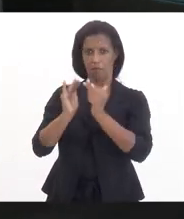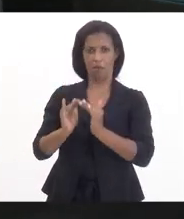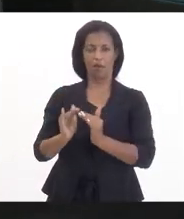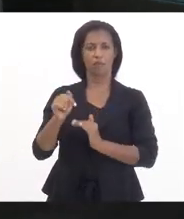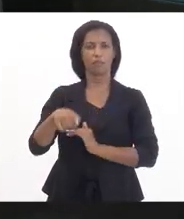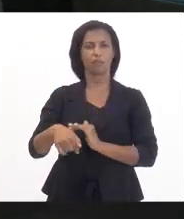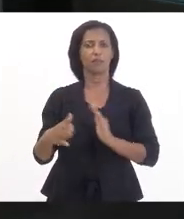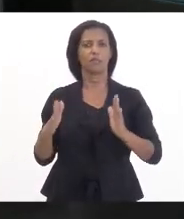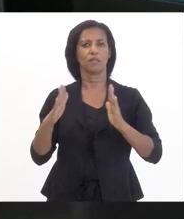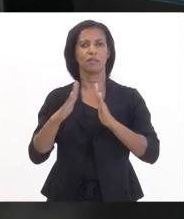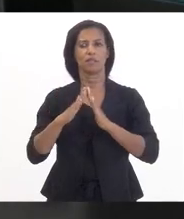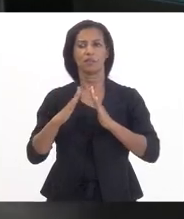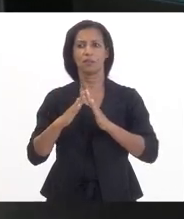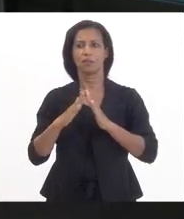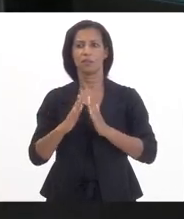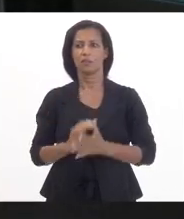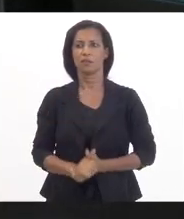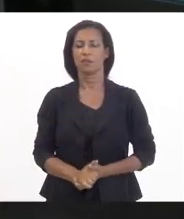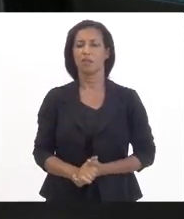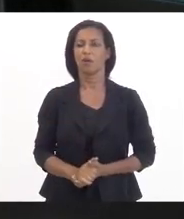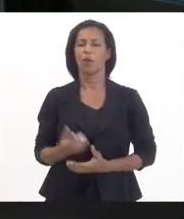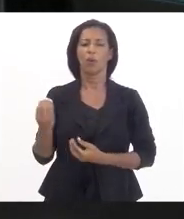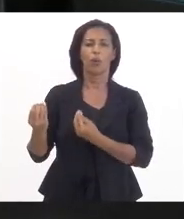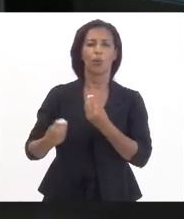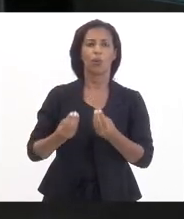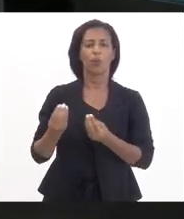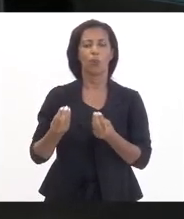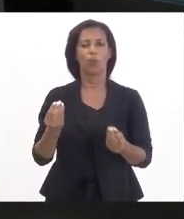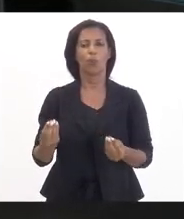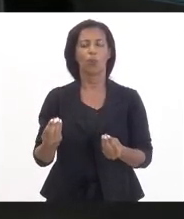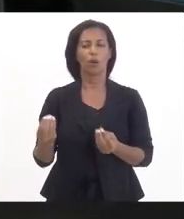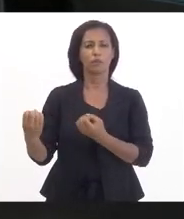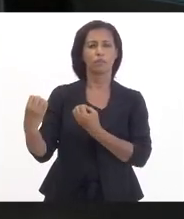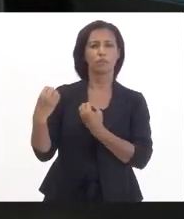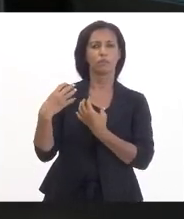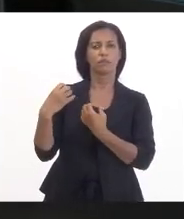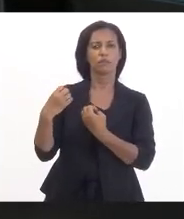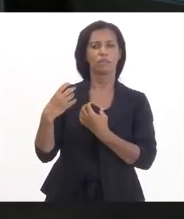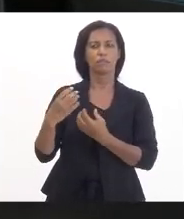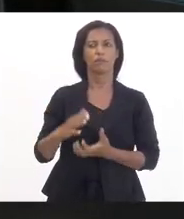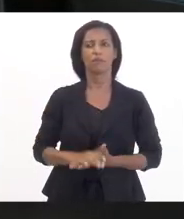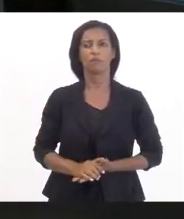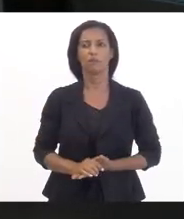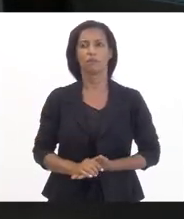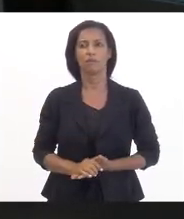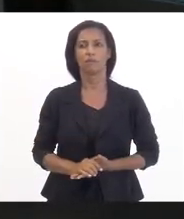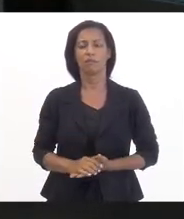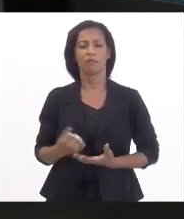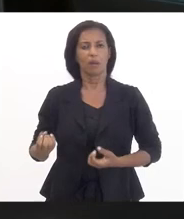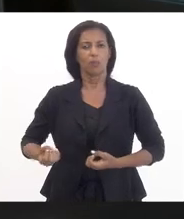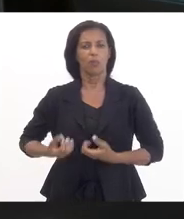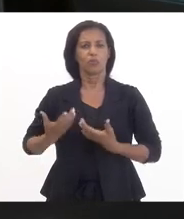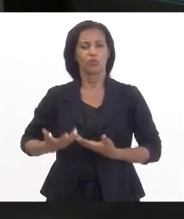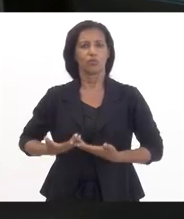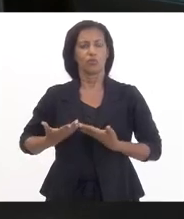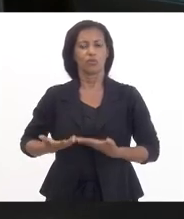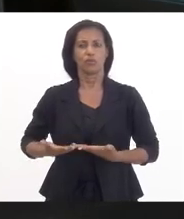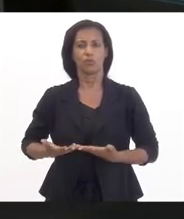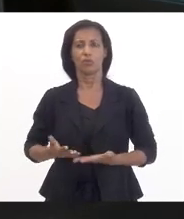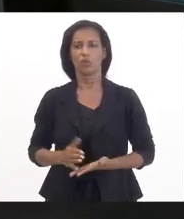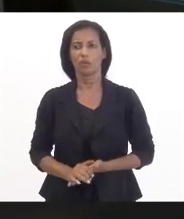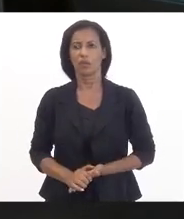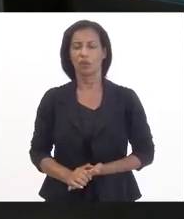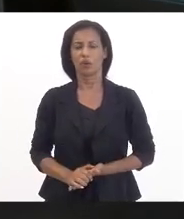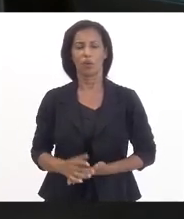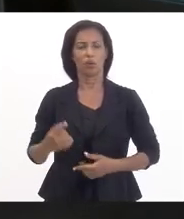nessa casa, que eu não canso de dizer o quanto me ensinou e me formou como homem e